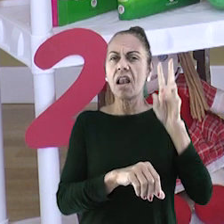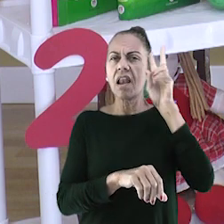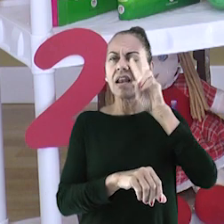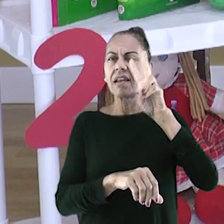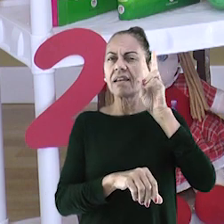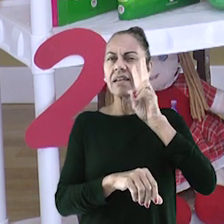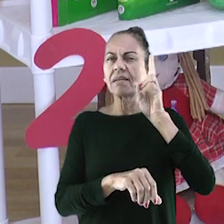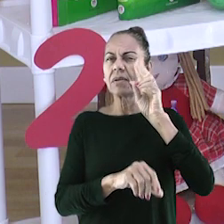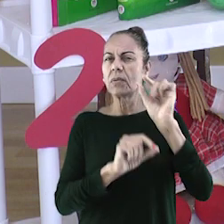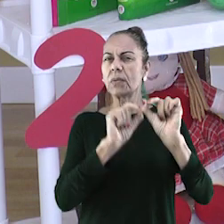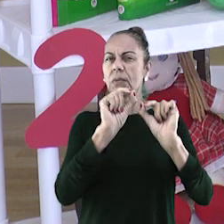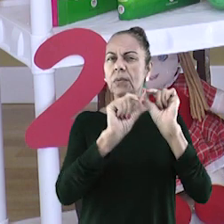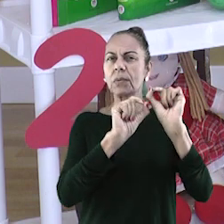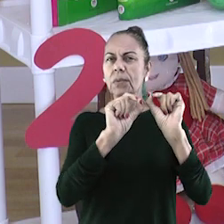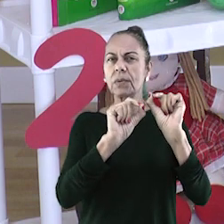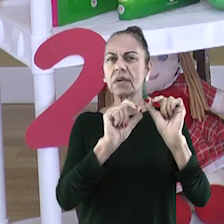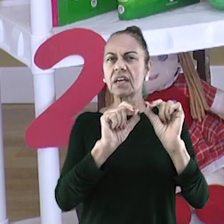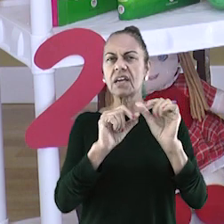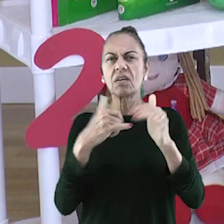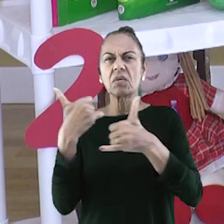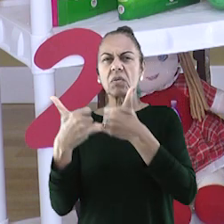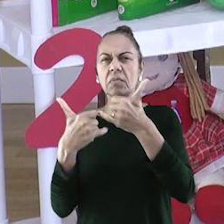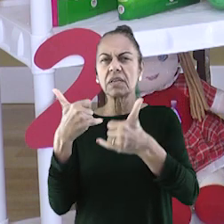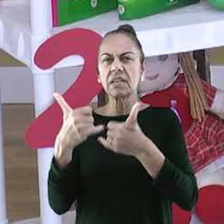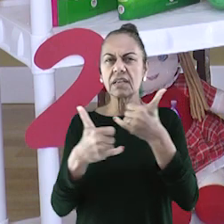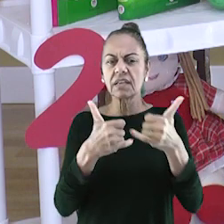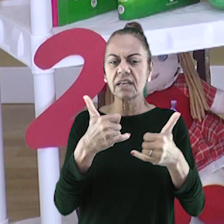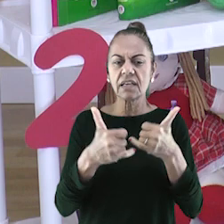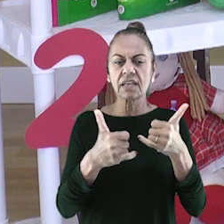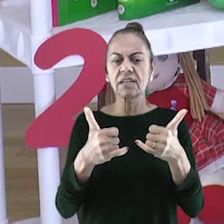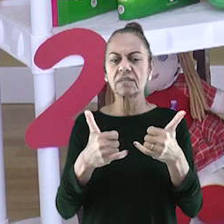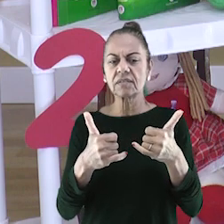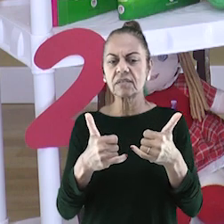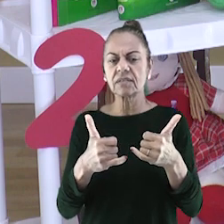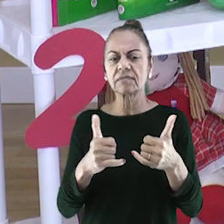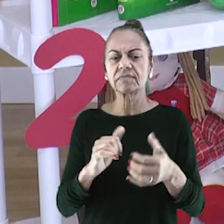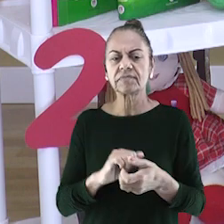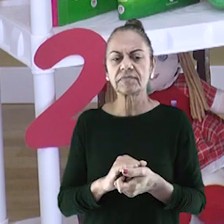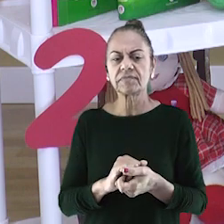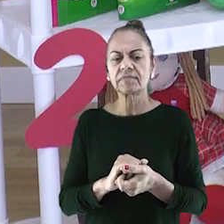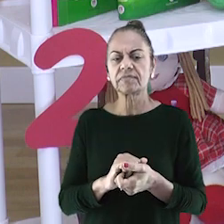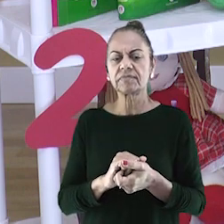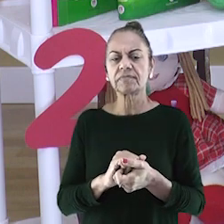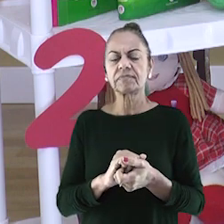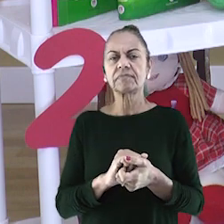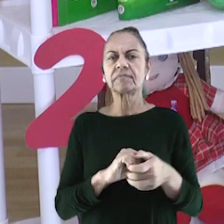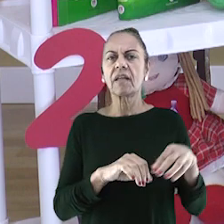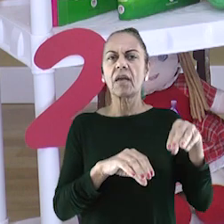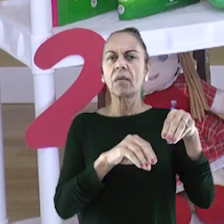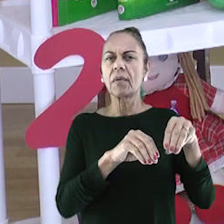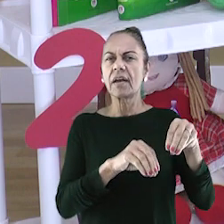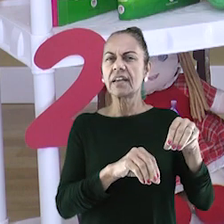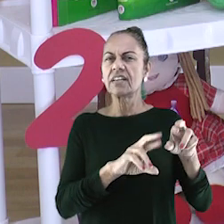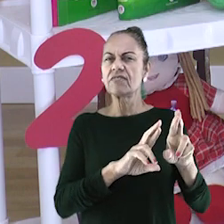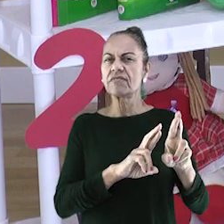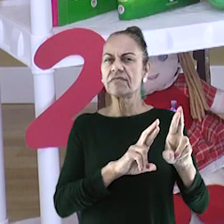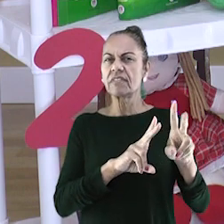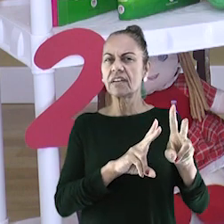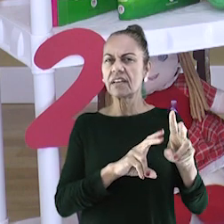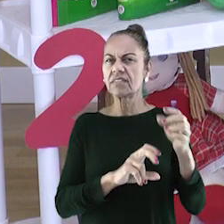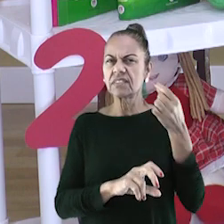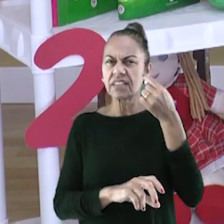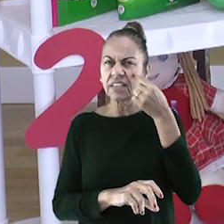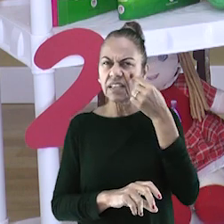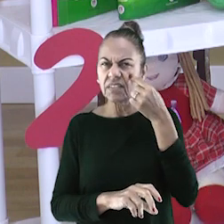Pessoal, mexendo aqui com a areia, eu lembrei daquele brinquedo que Eles dão o nome de areia mágica,